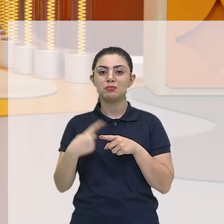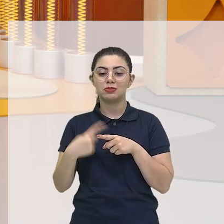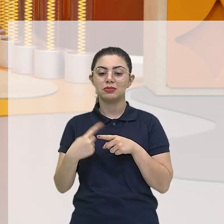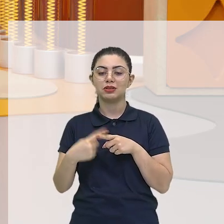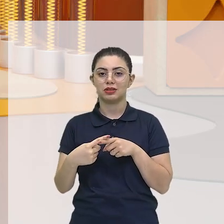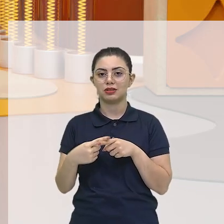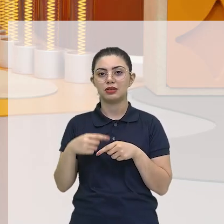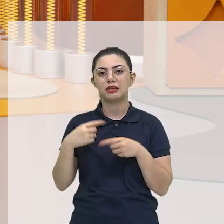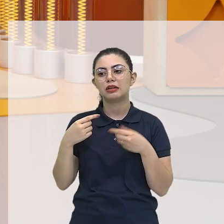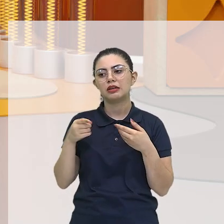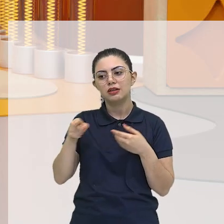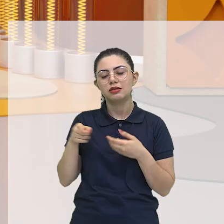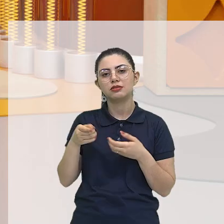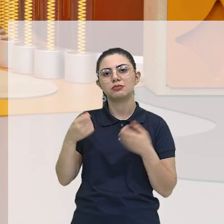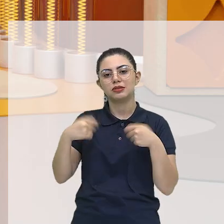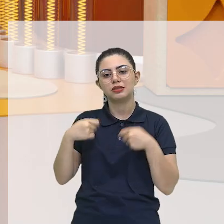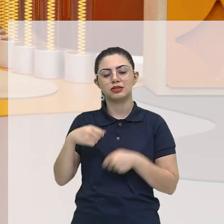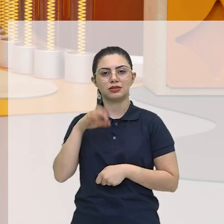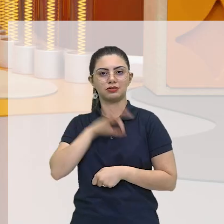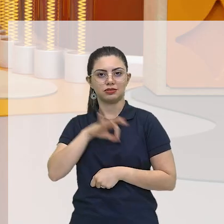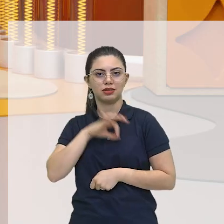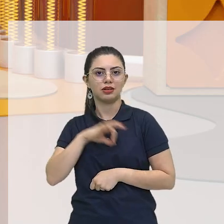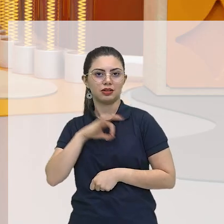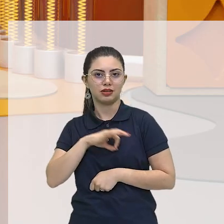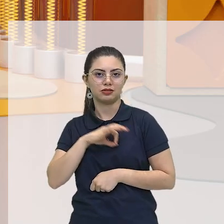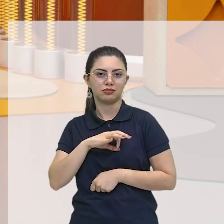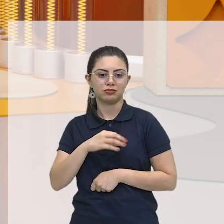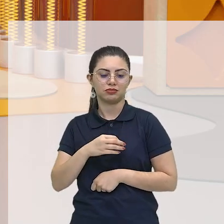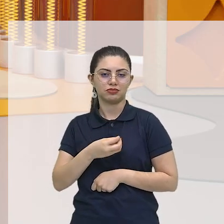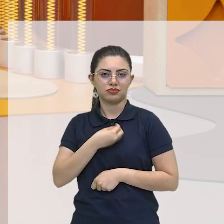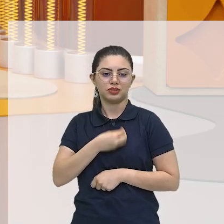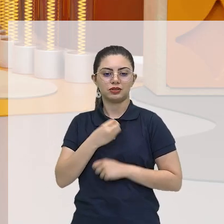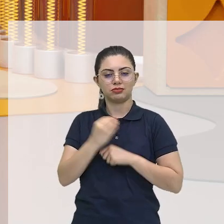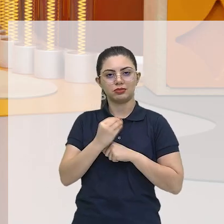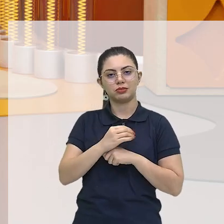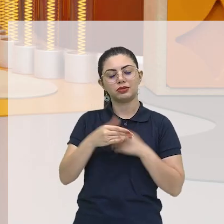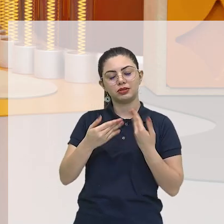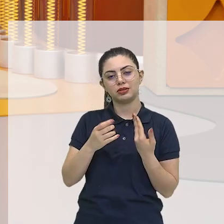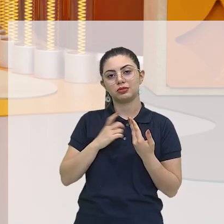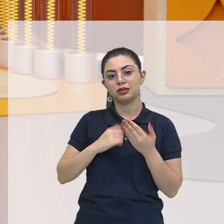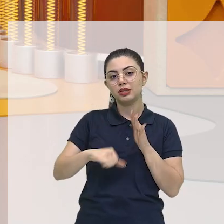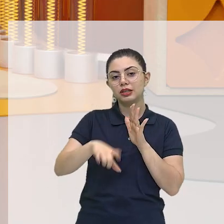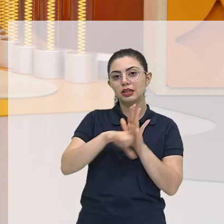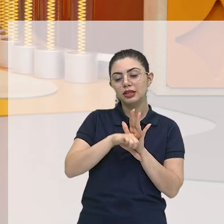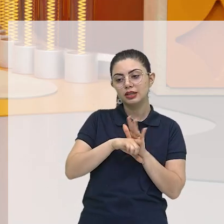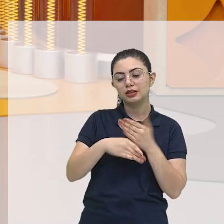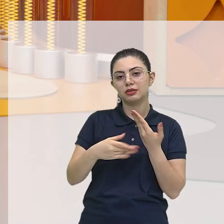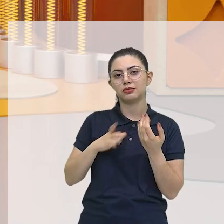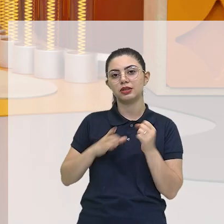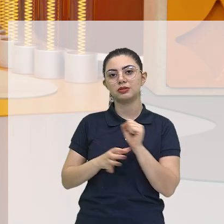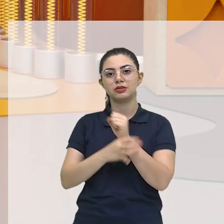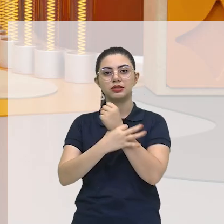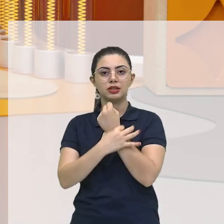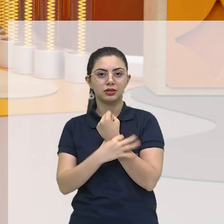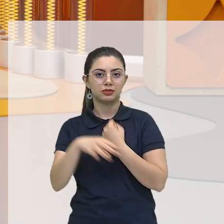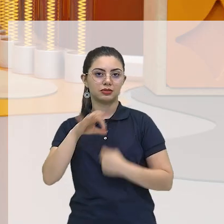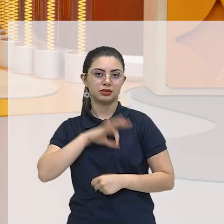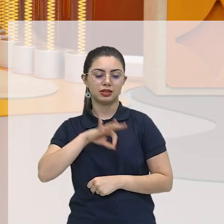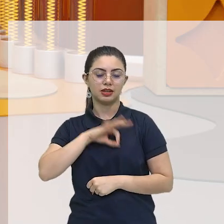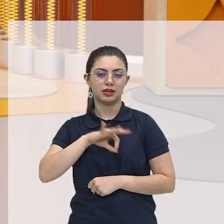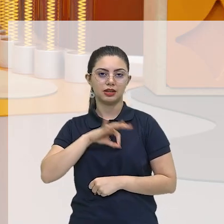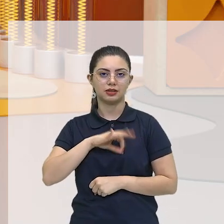precisam sobreviver ali. Então, acaba tendo, né, esse seguro-defeso aí para as pessoas que trabalham com essa atividade.